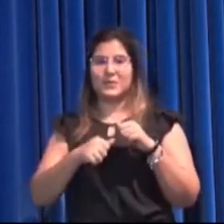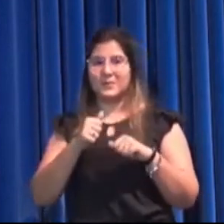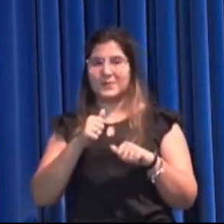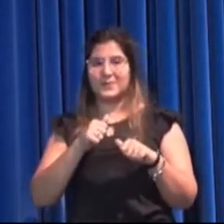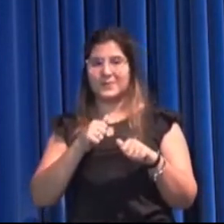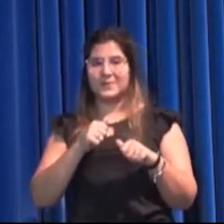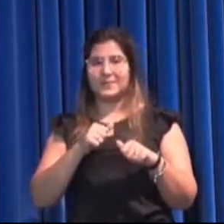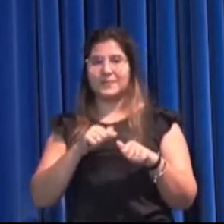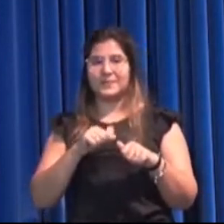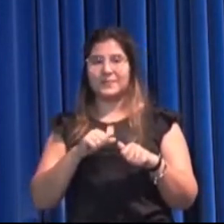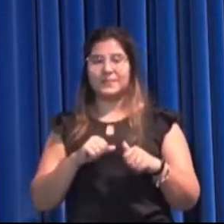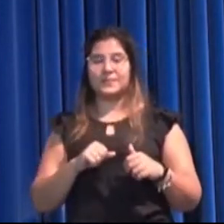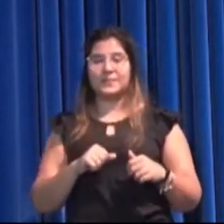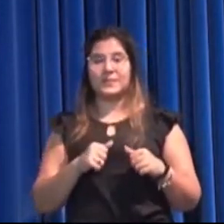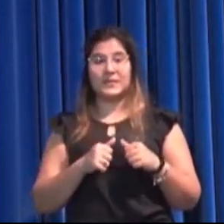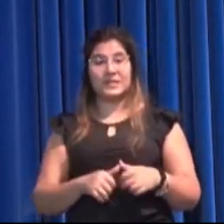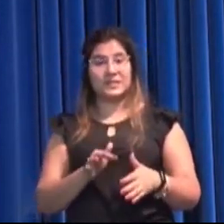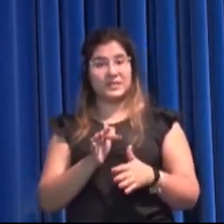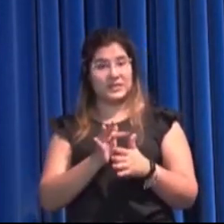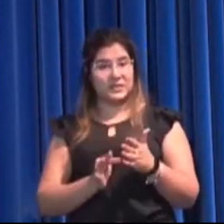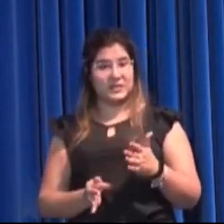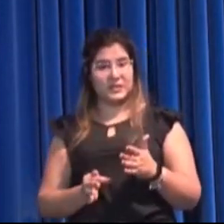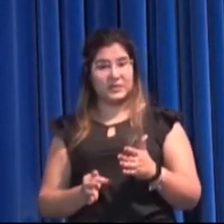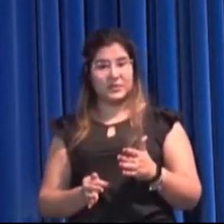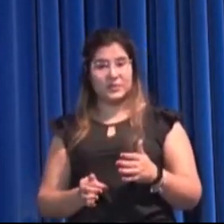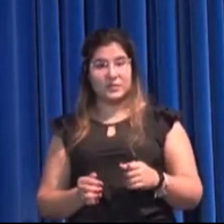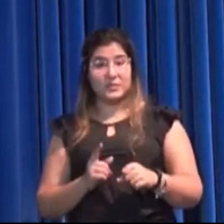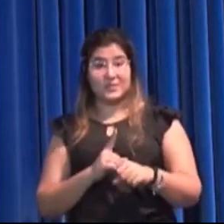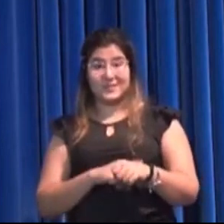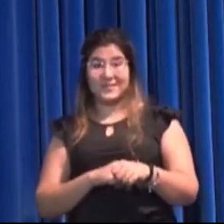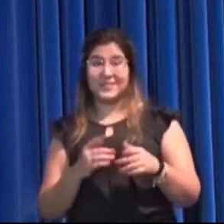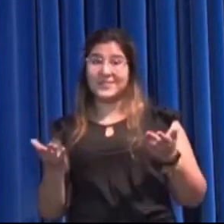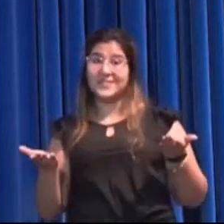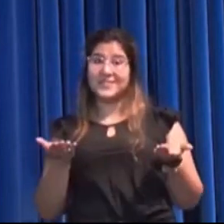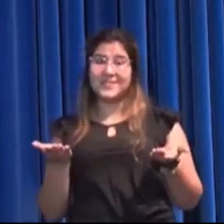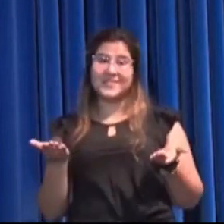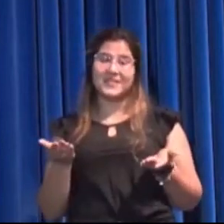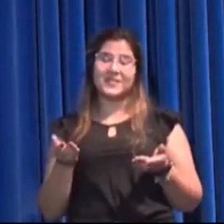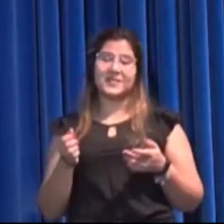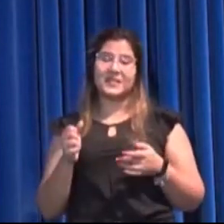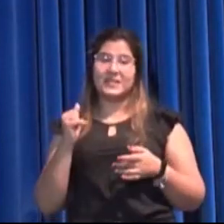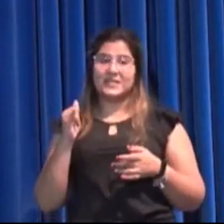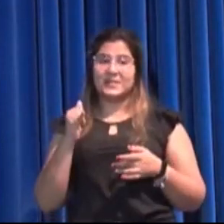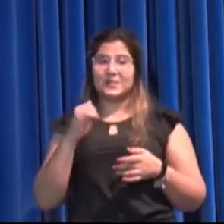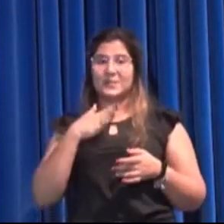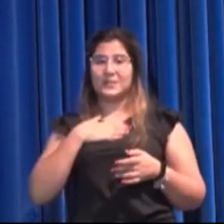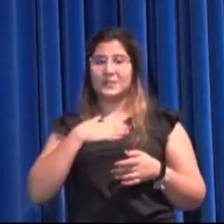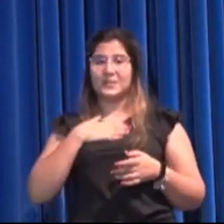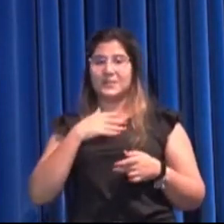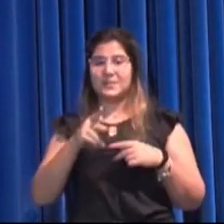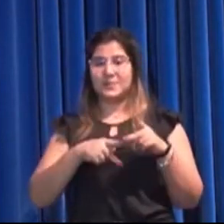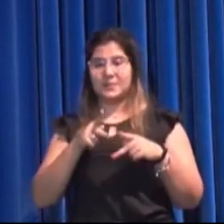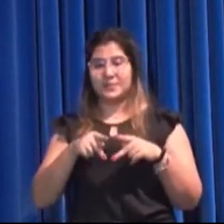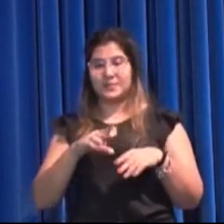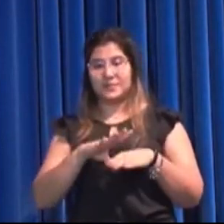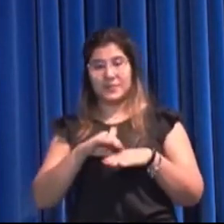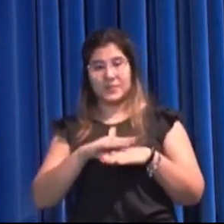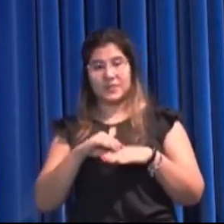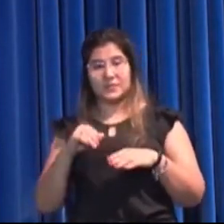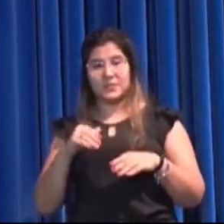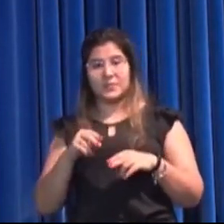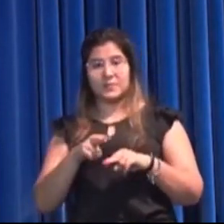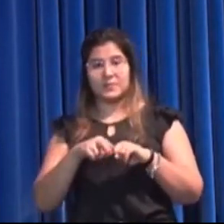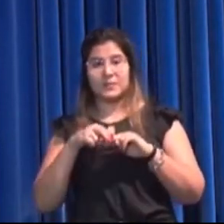Então esse texto está mais atual do que nunca. E se o meu povo, que se chama pelo meu nome,